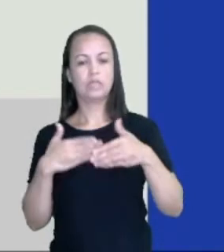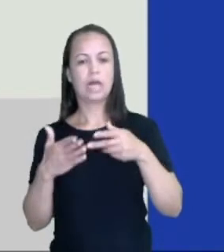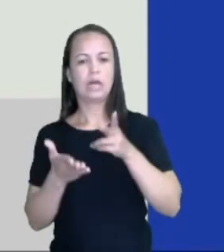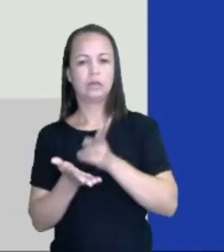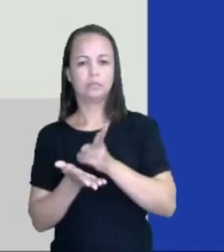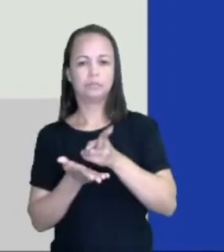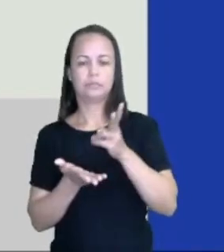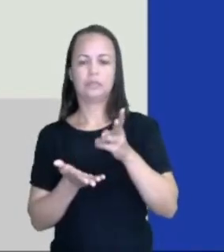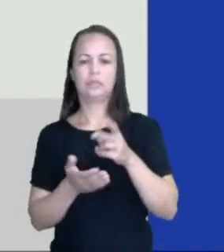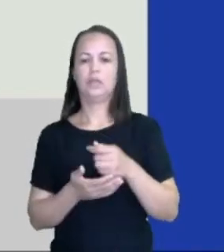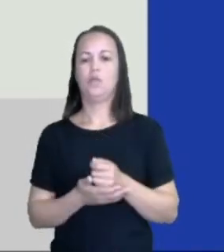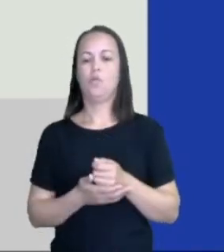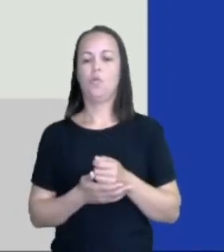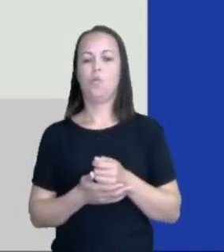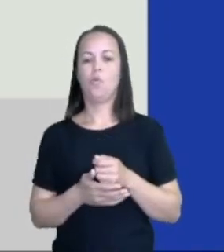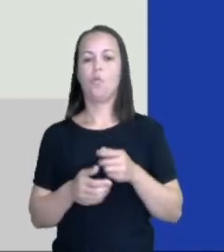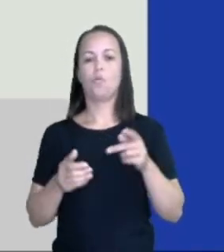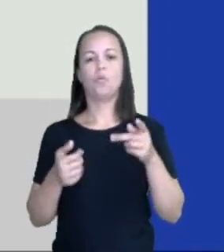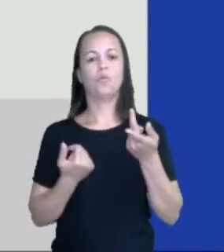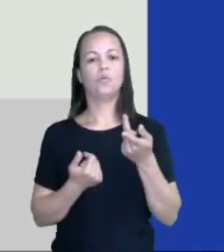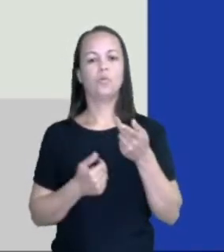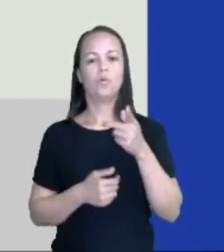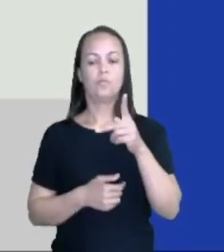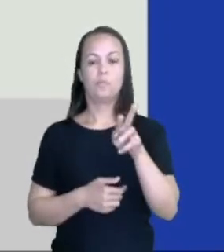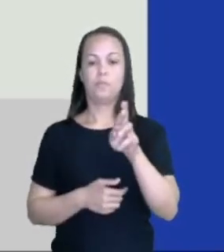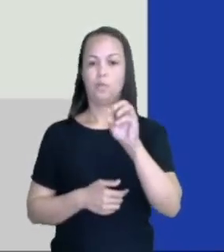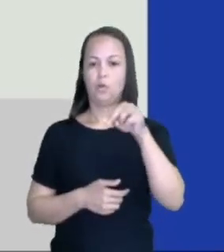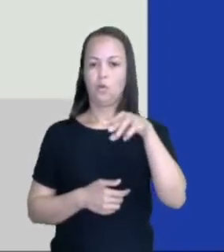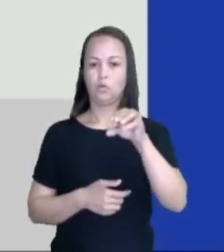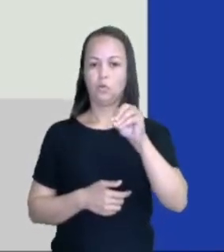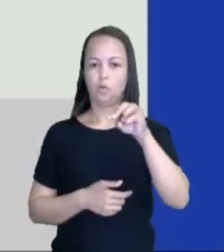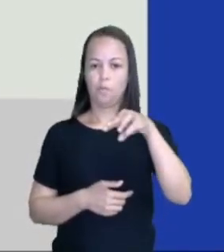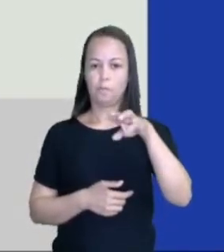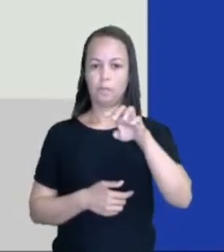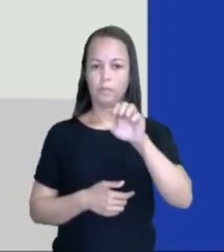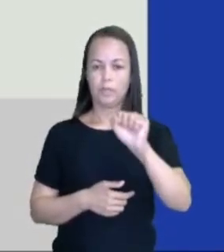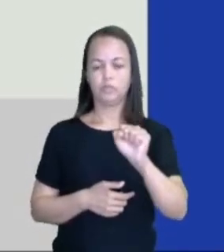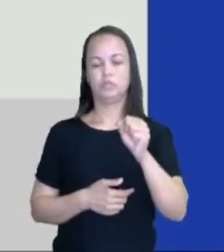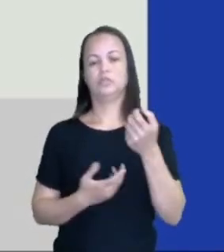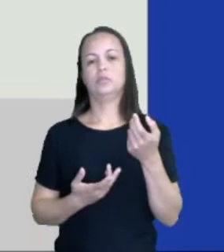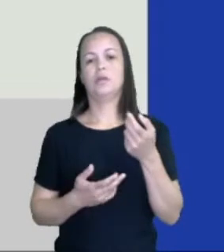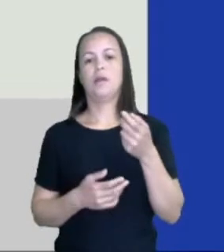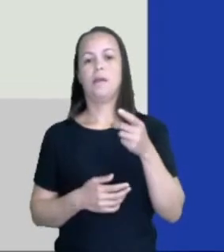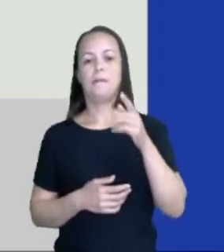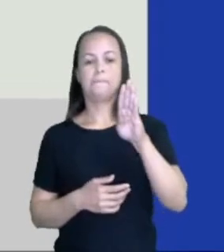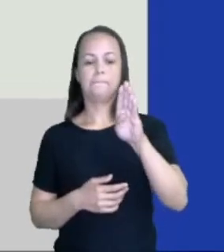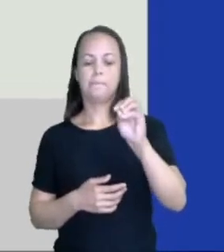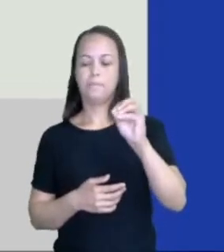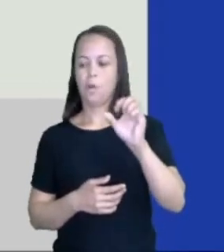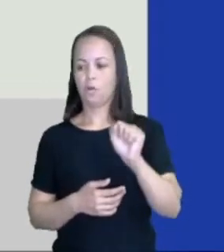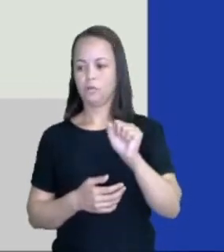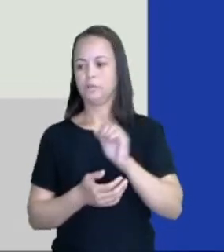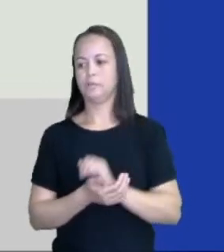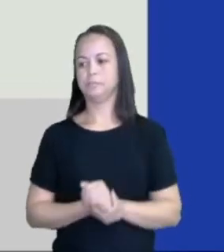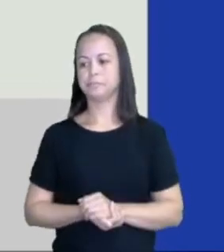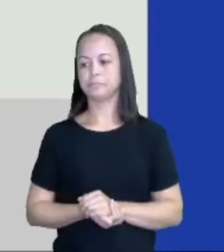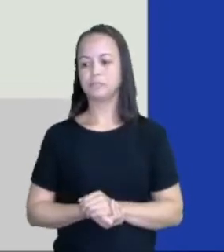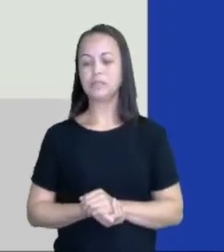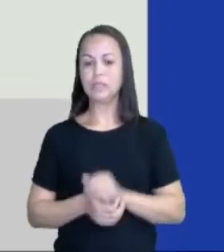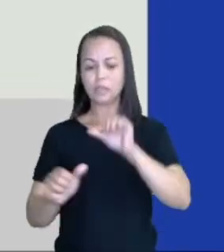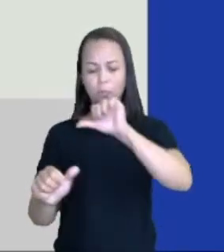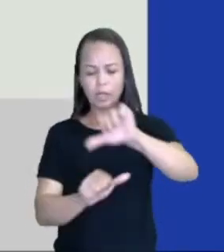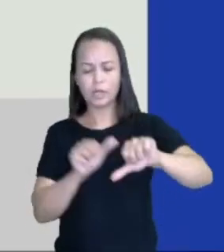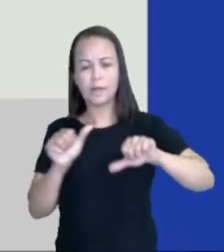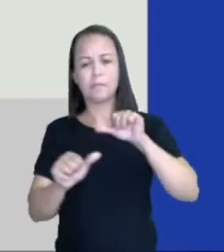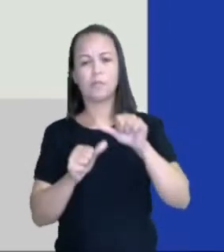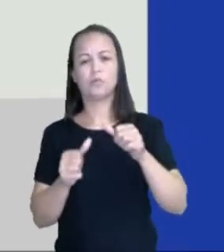pronome vós. E em algumas conjugações verbais, ele muda completamente a forma